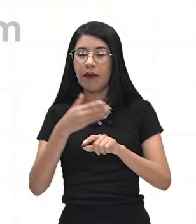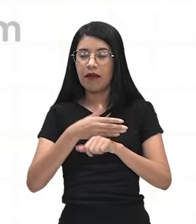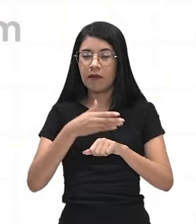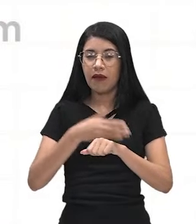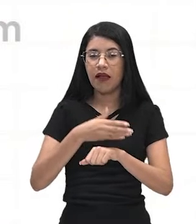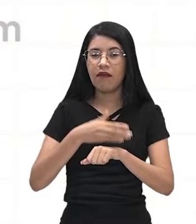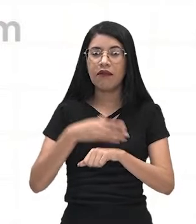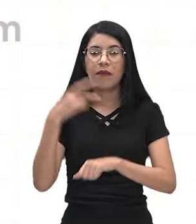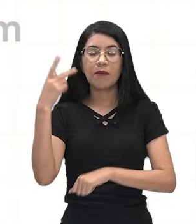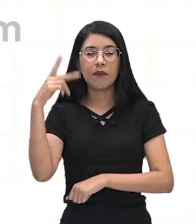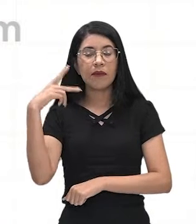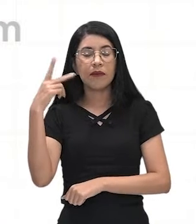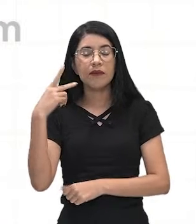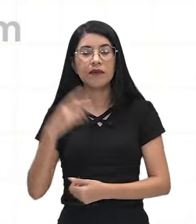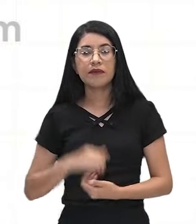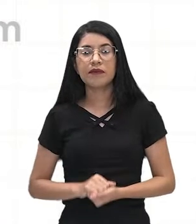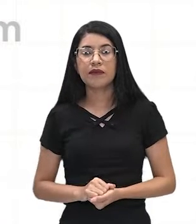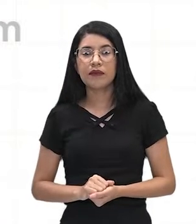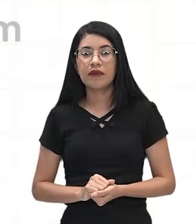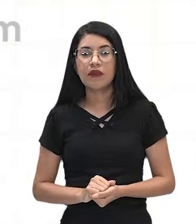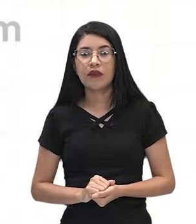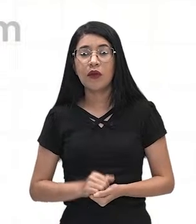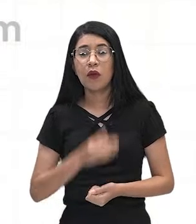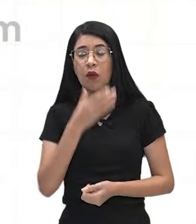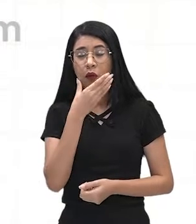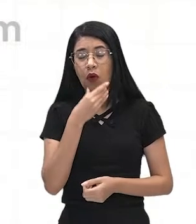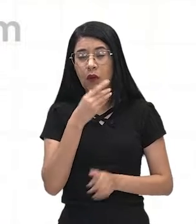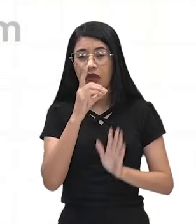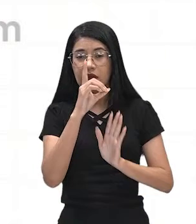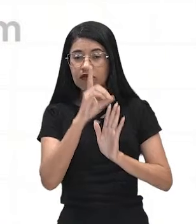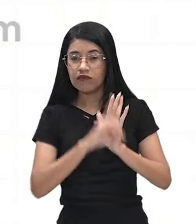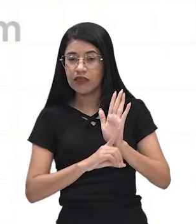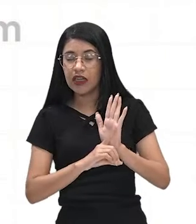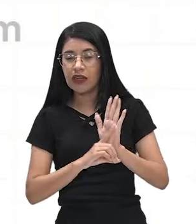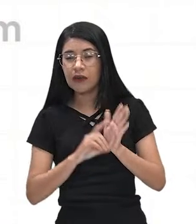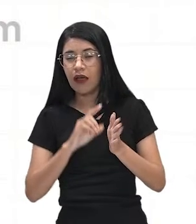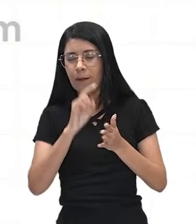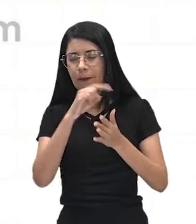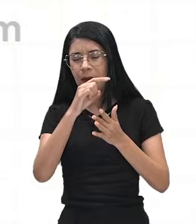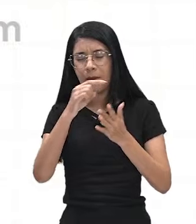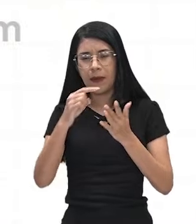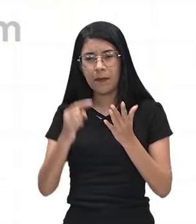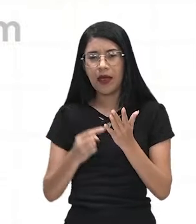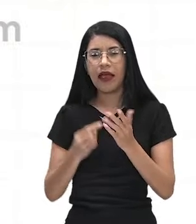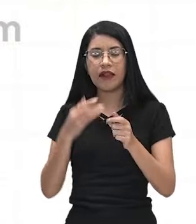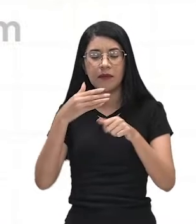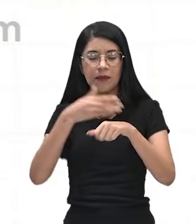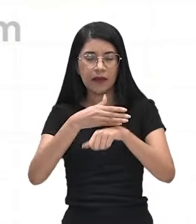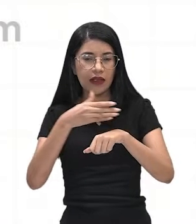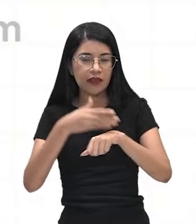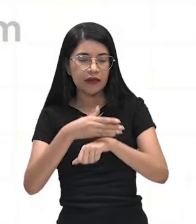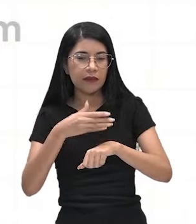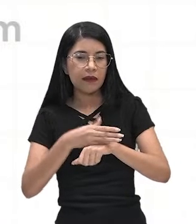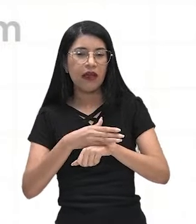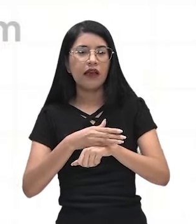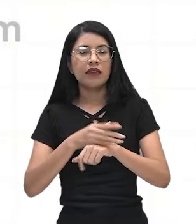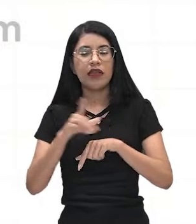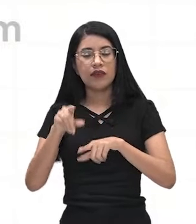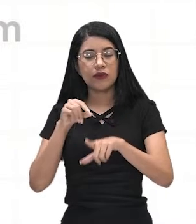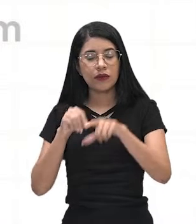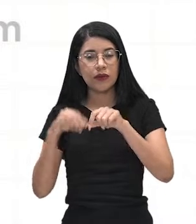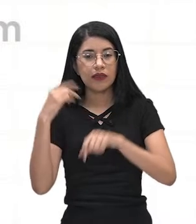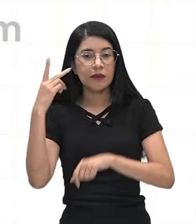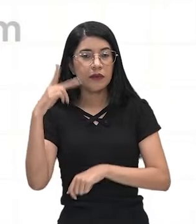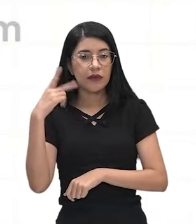tá? O homem que tinha ali direito à cidadania é quem participava, tinha uma participação mais ativa nas questões políticas.